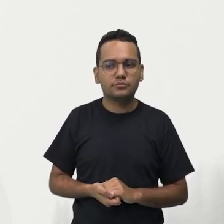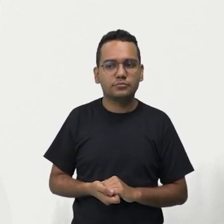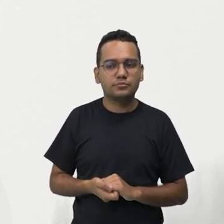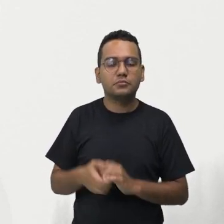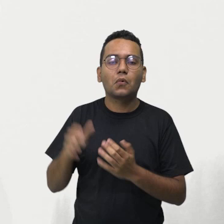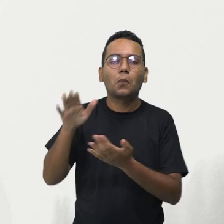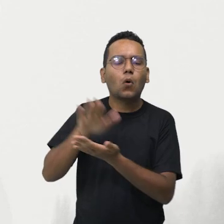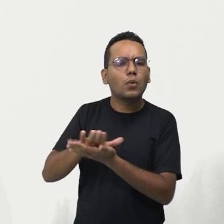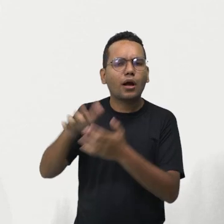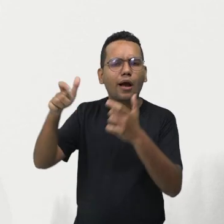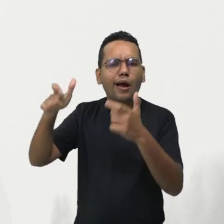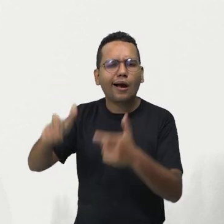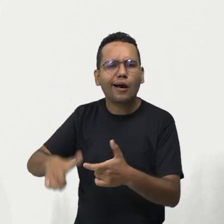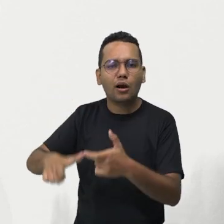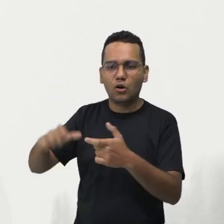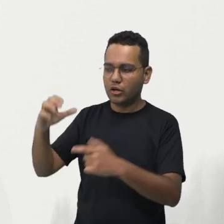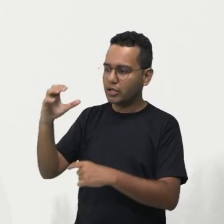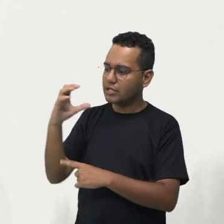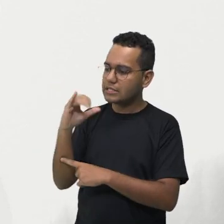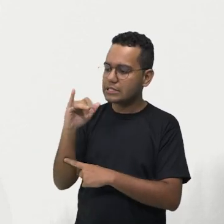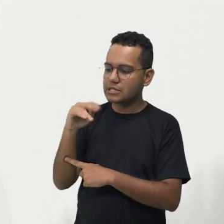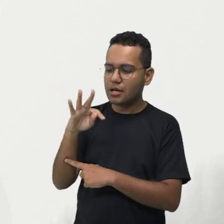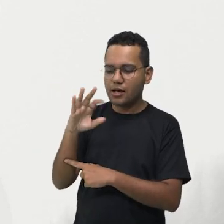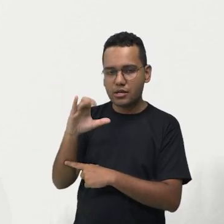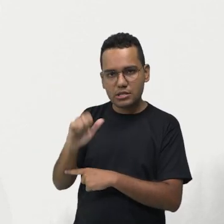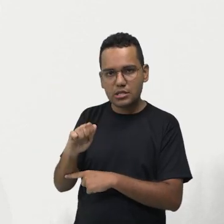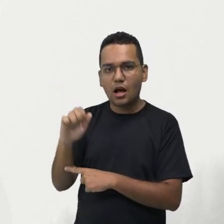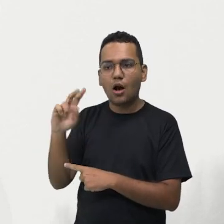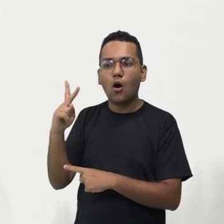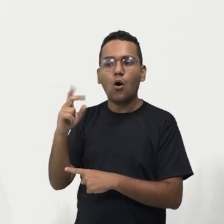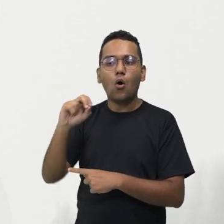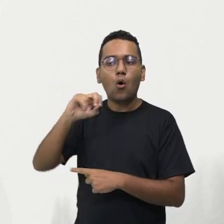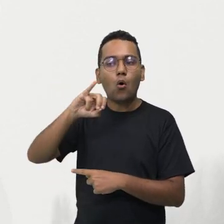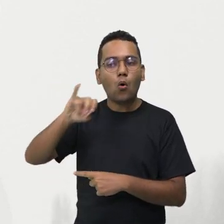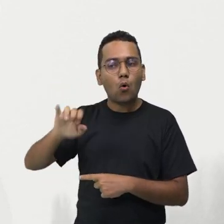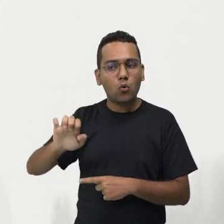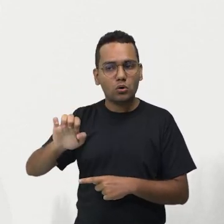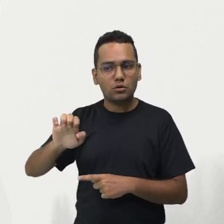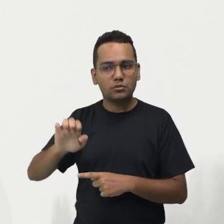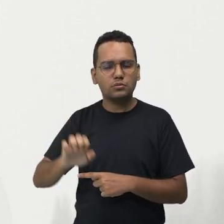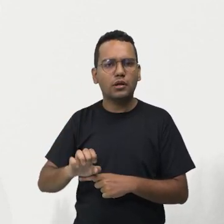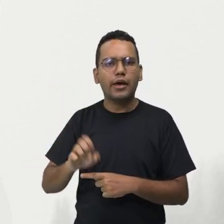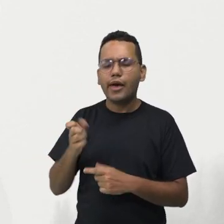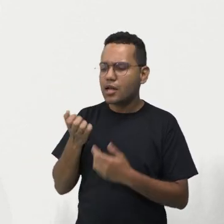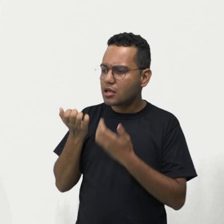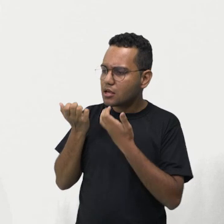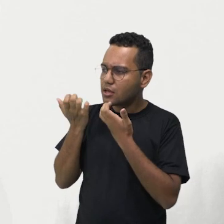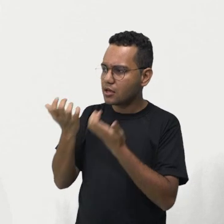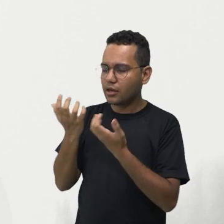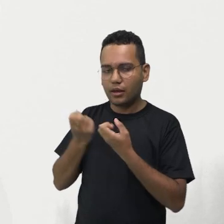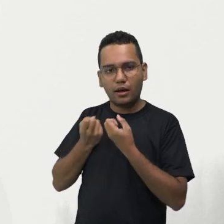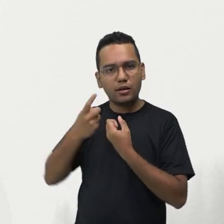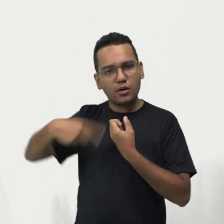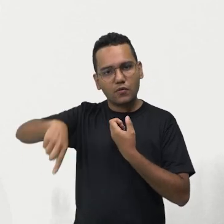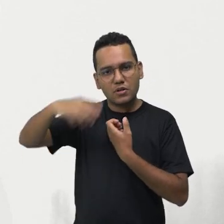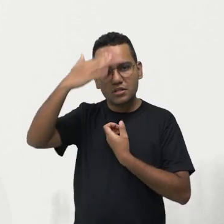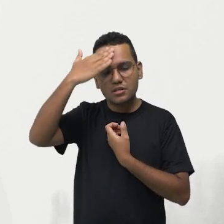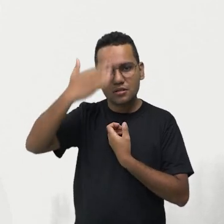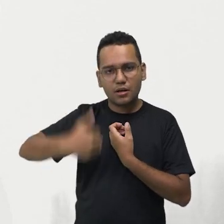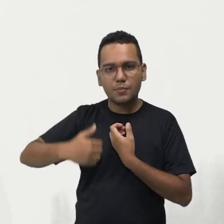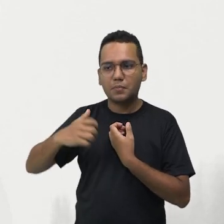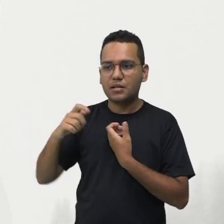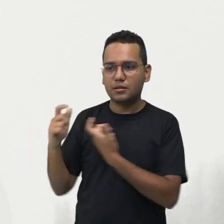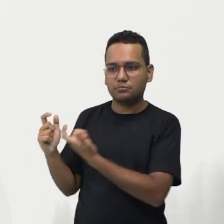Miranda, publicado na revista Ciência Hoje. Observem, o autor afirma que, olha só, mais